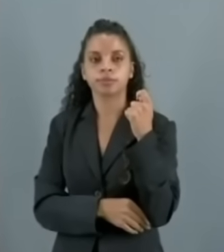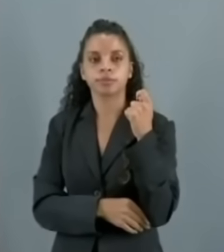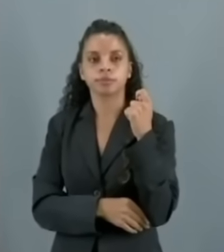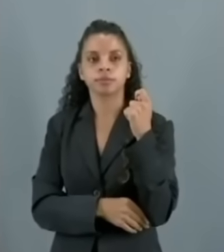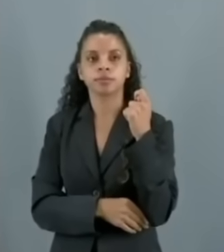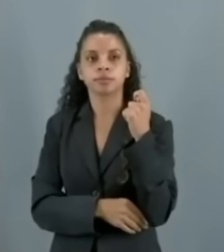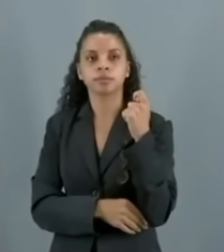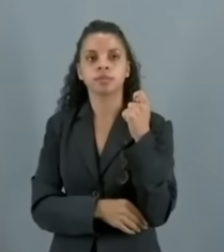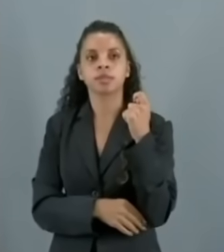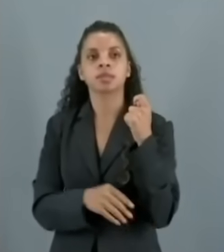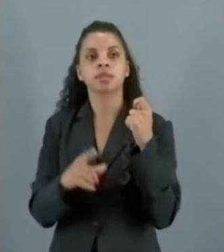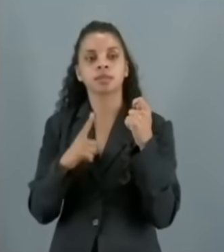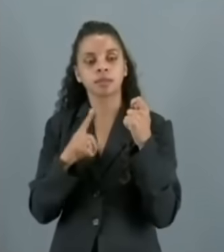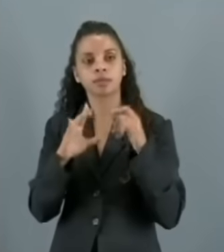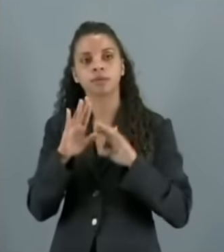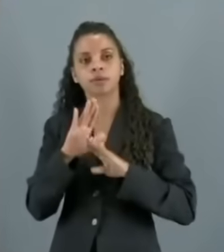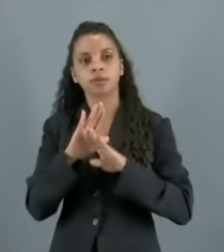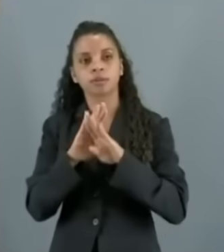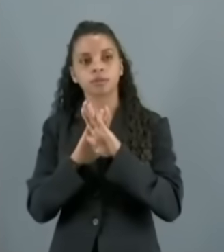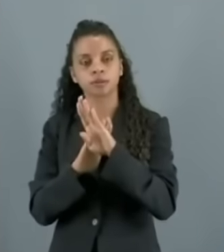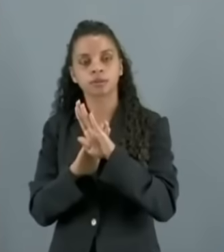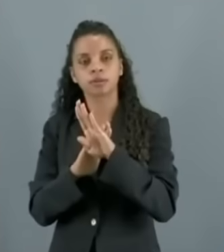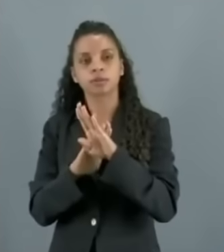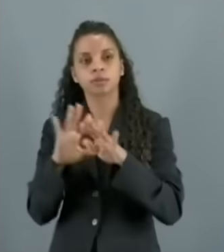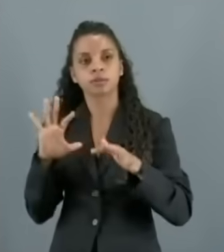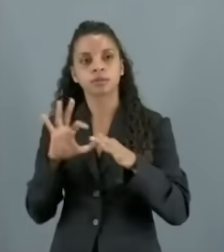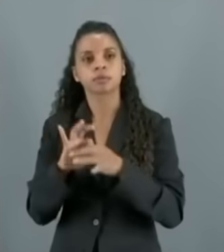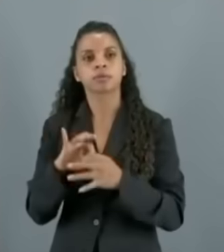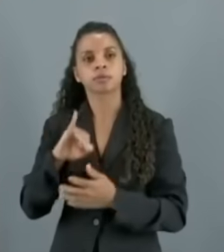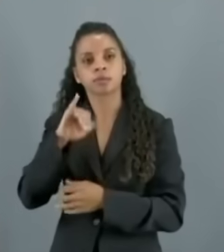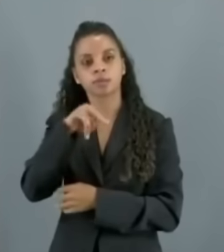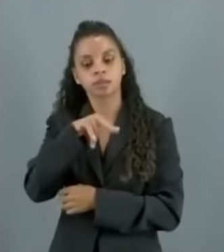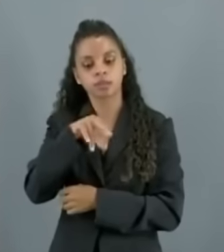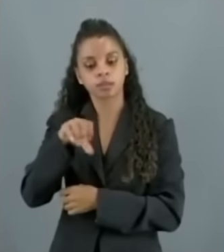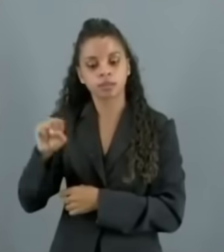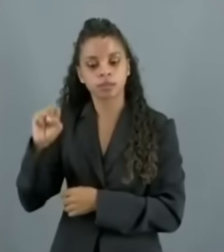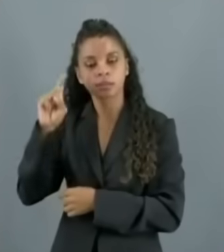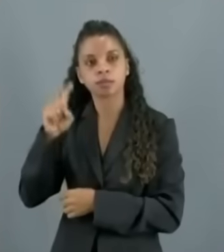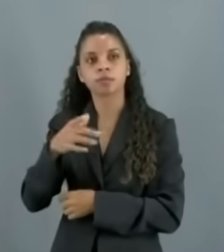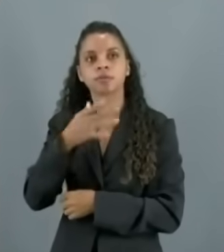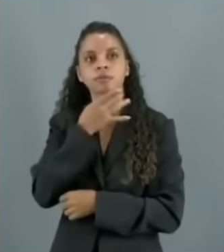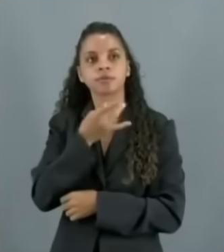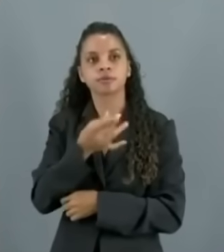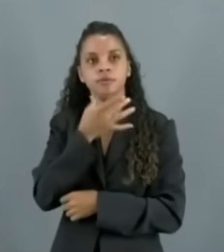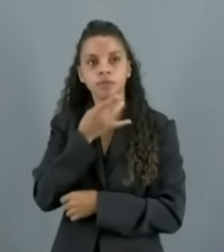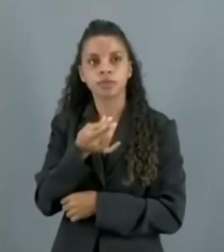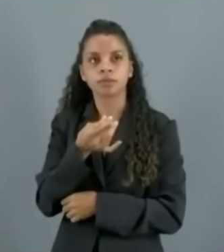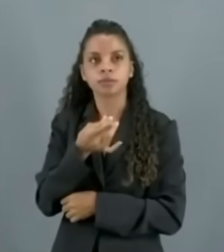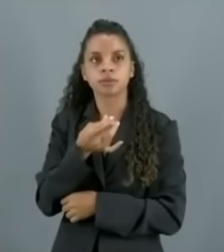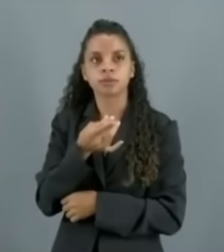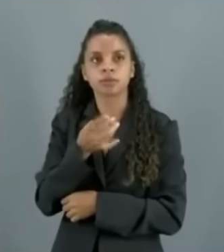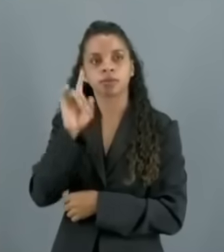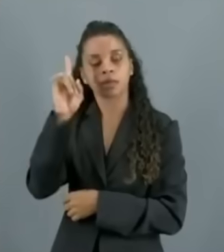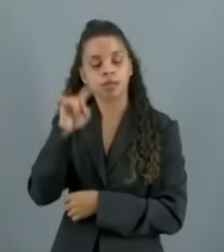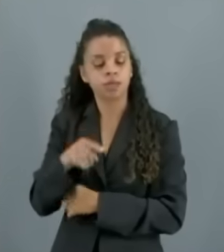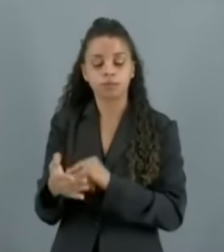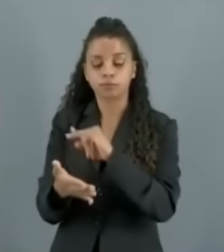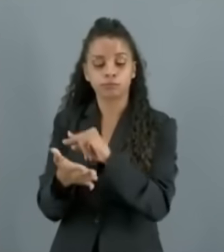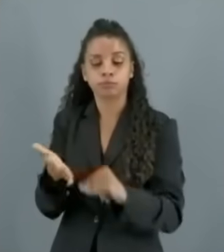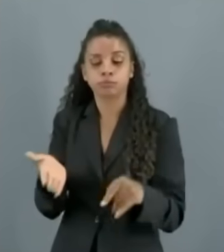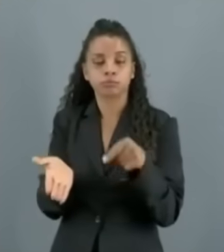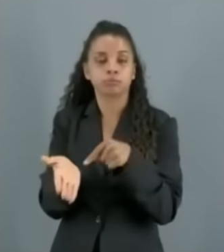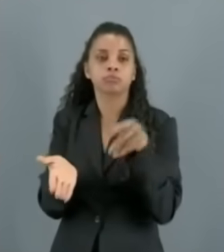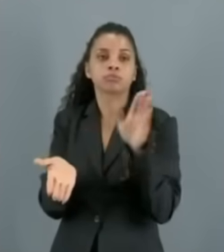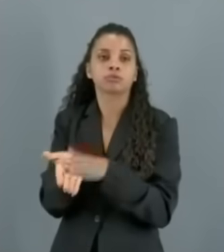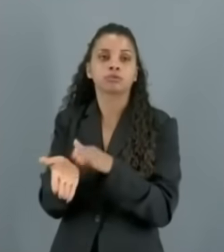com o crescimento de demandas envolvendo o INSS em função de fraude. Isso está nos autos, senadora. Então não